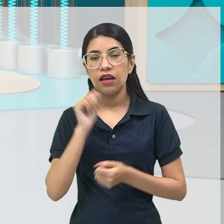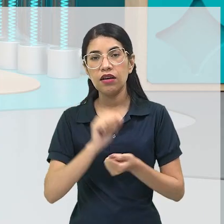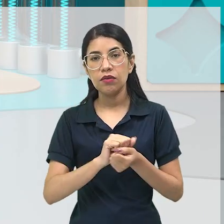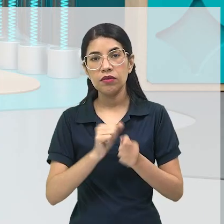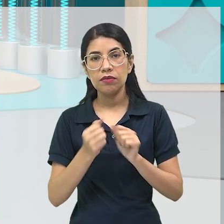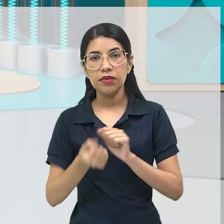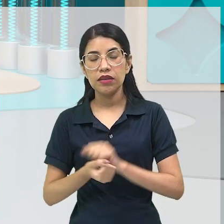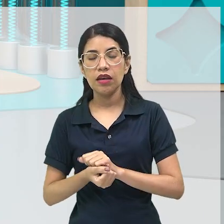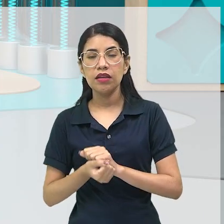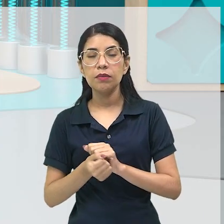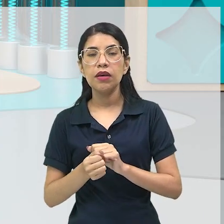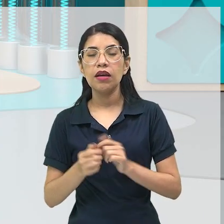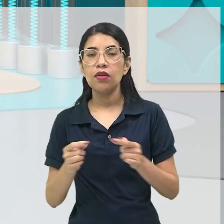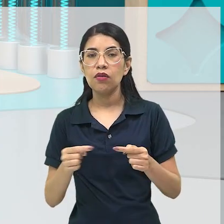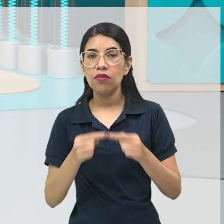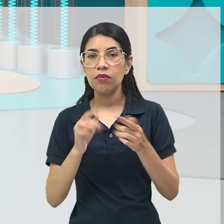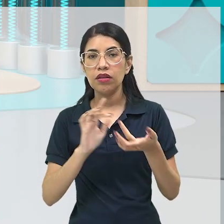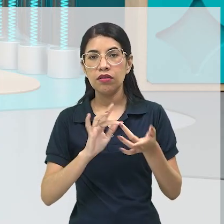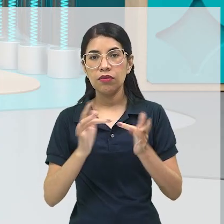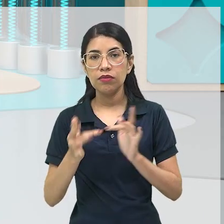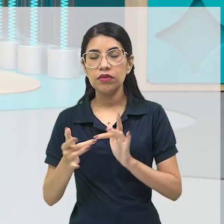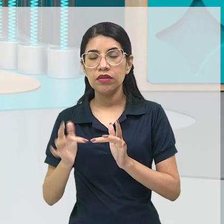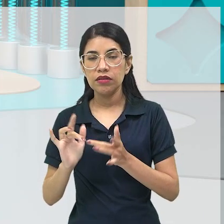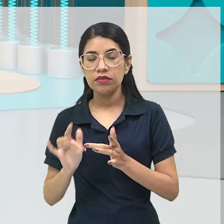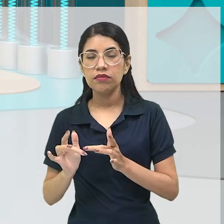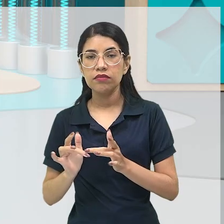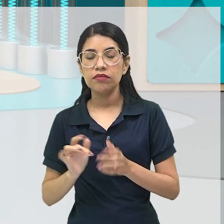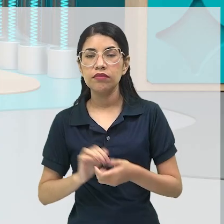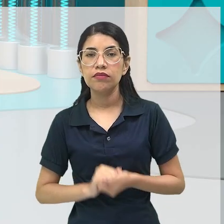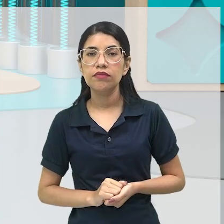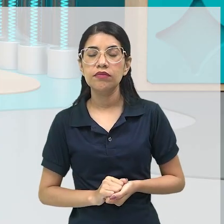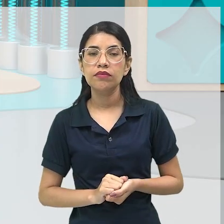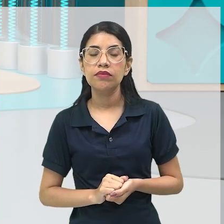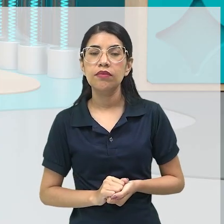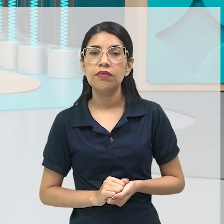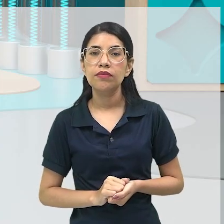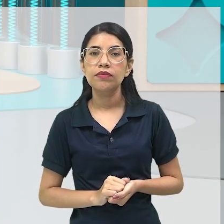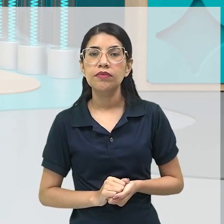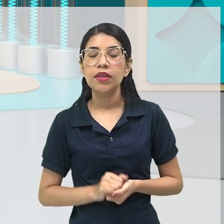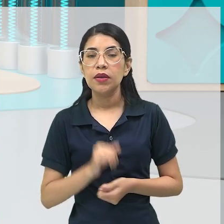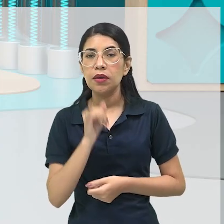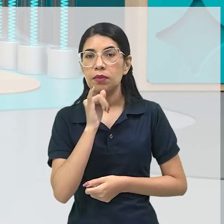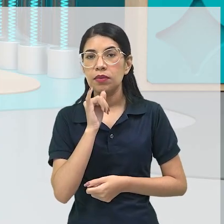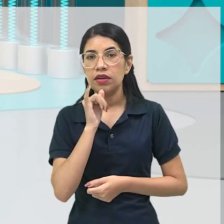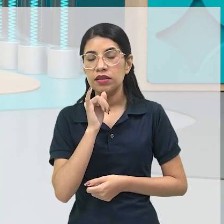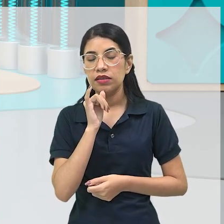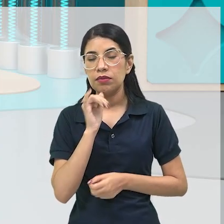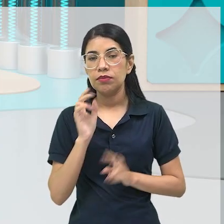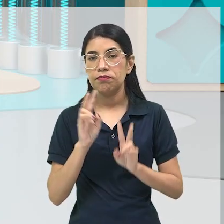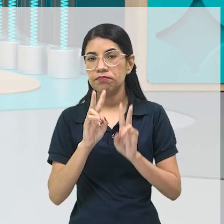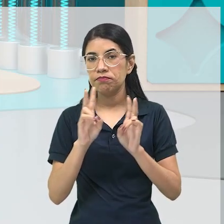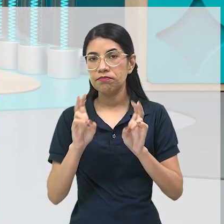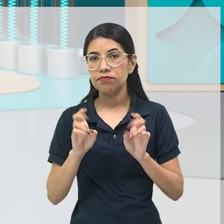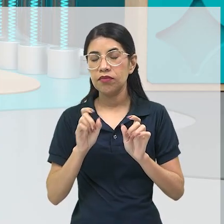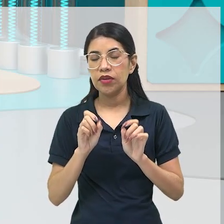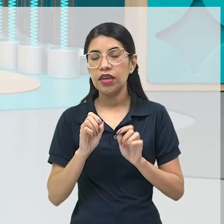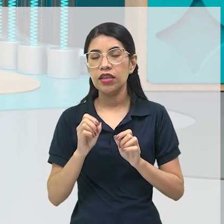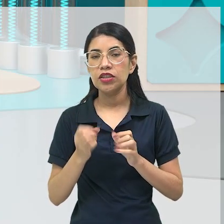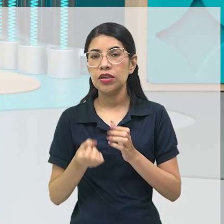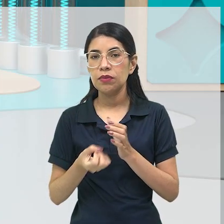o contexto, para não ficarmos cerceados. Por exemplo, quando a gente fala dessa questão de